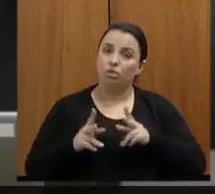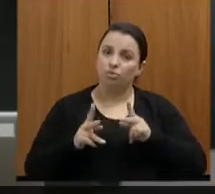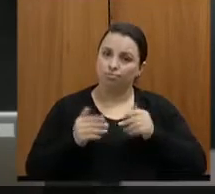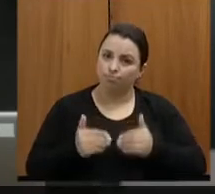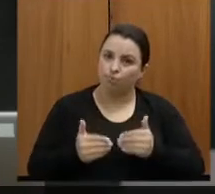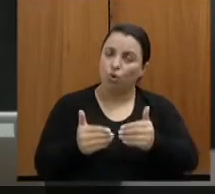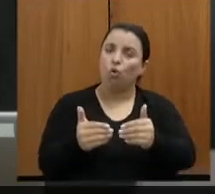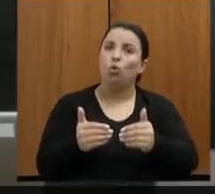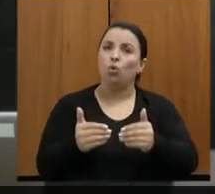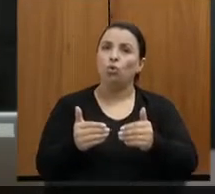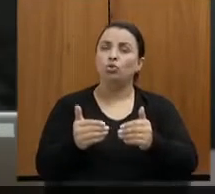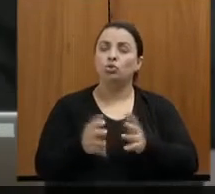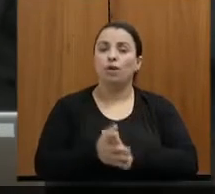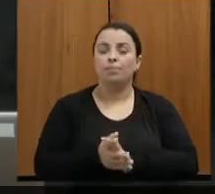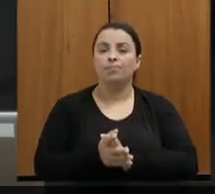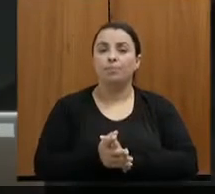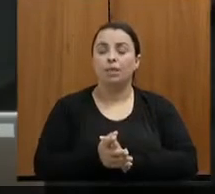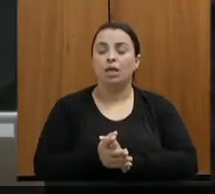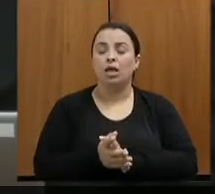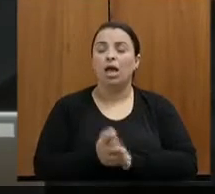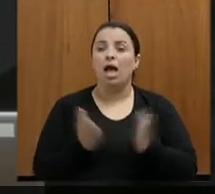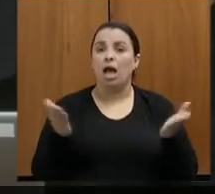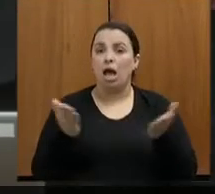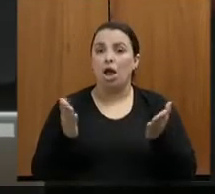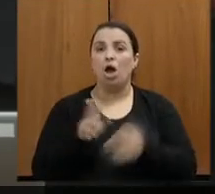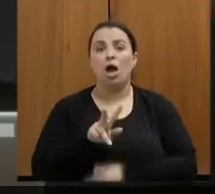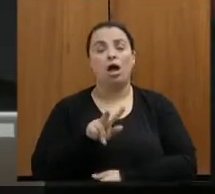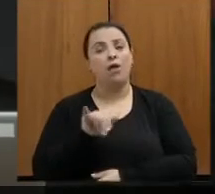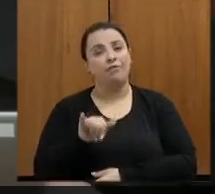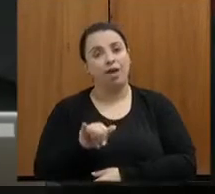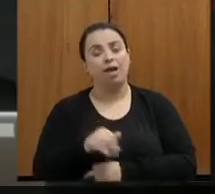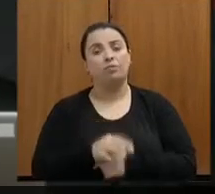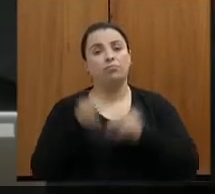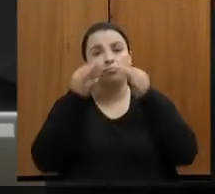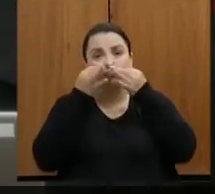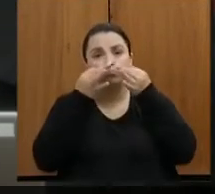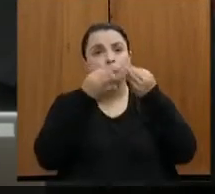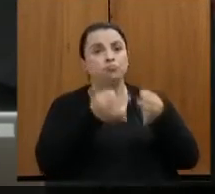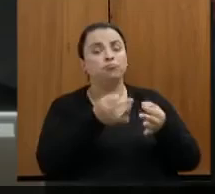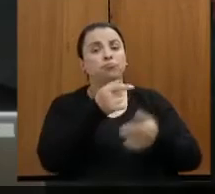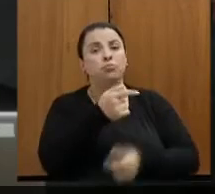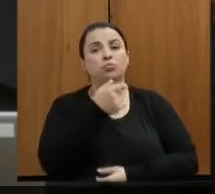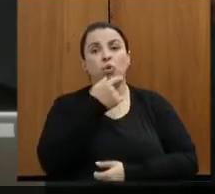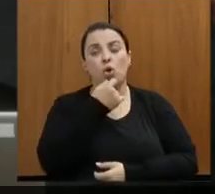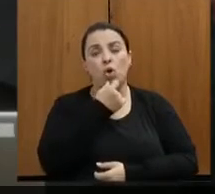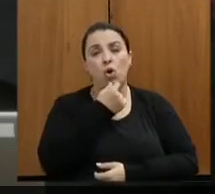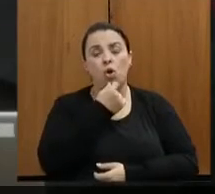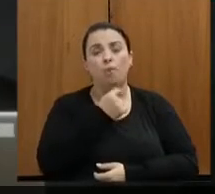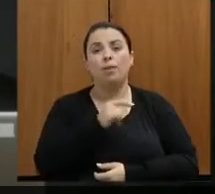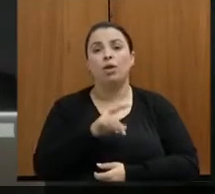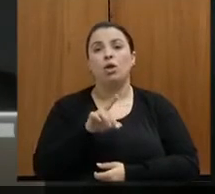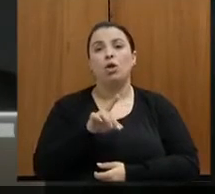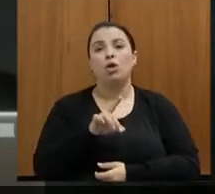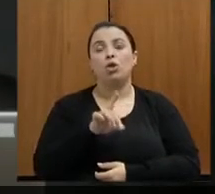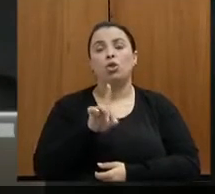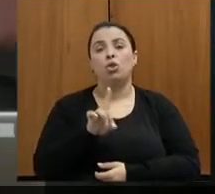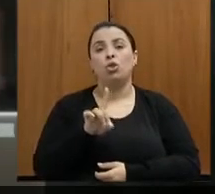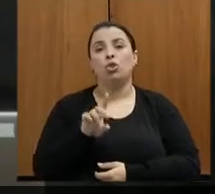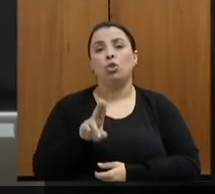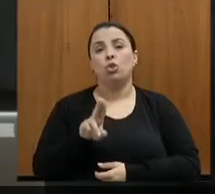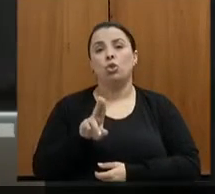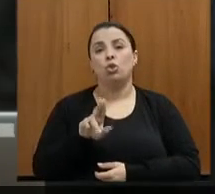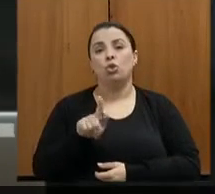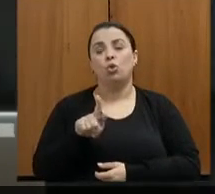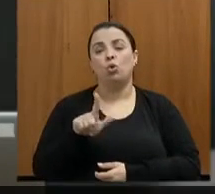nós vamos aqui ouvir agora o Douglas, que é secretário de Desenvolvimento